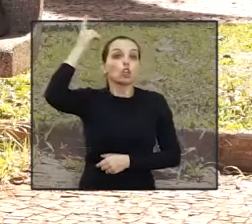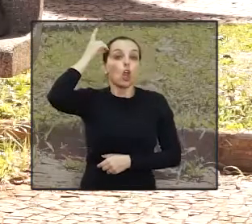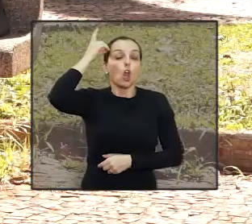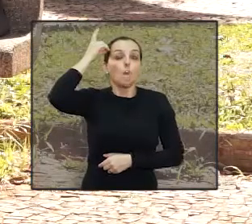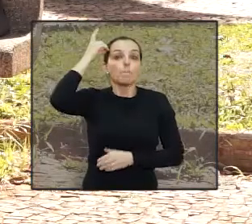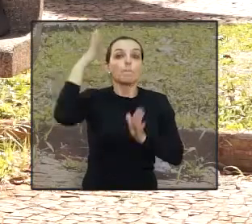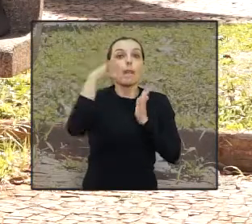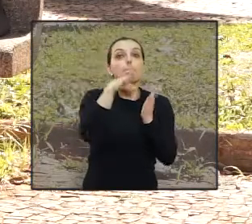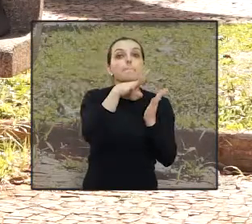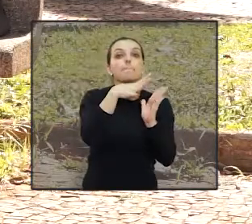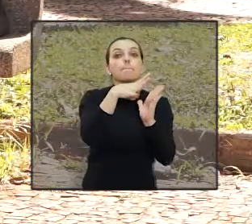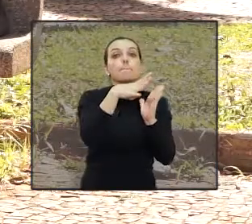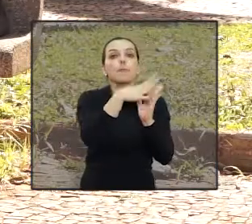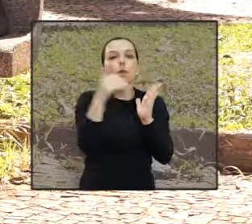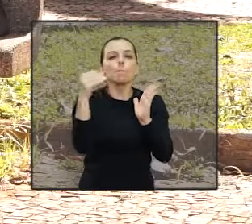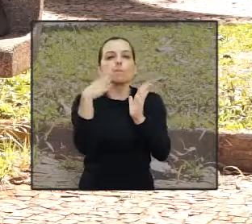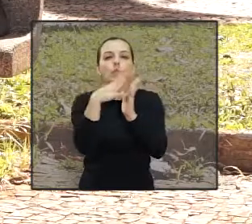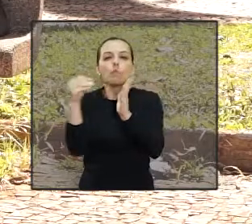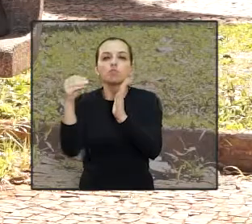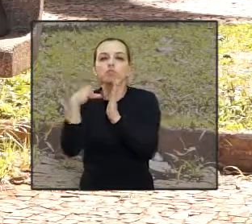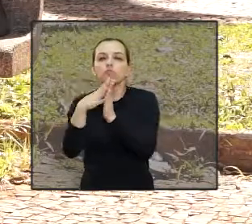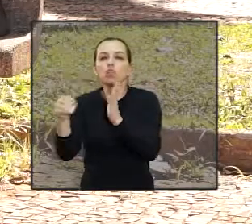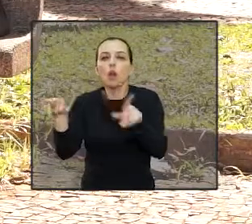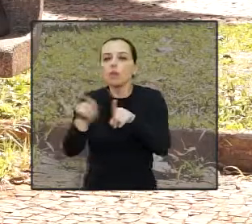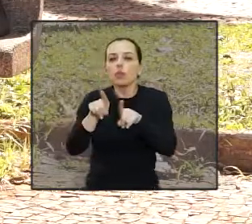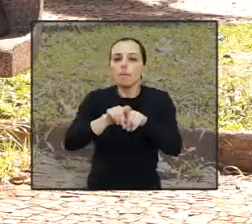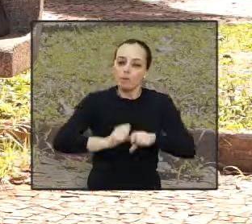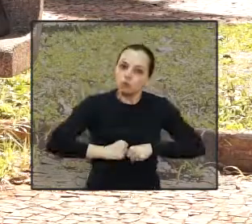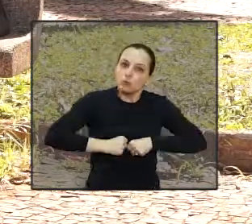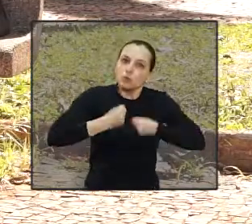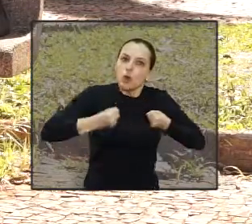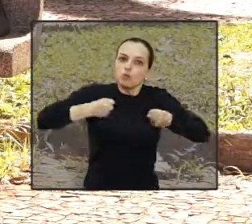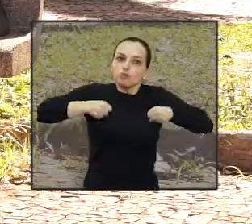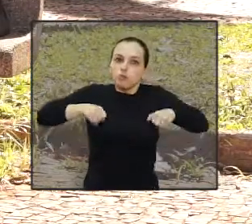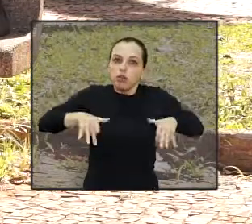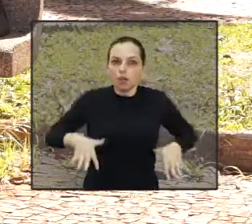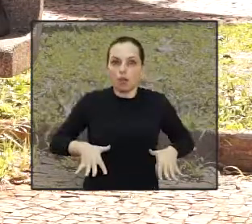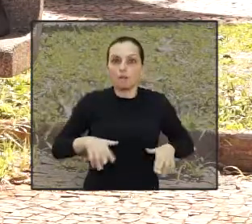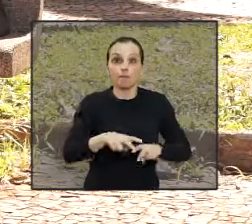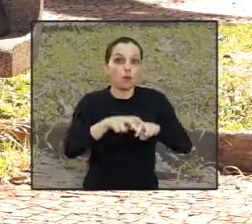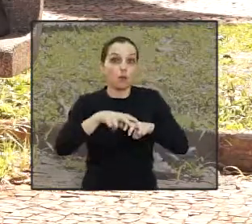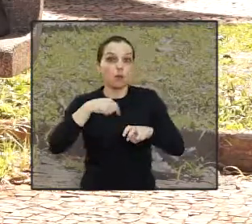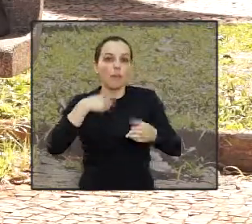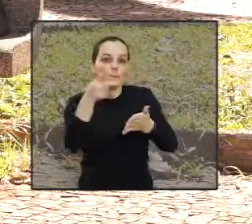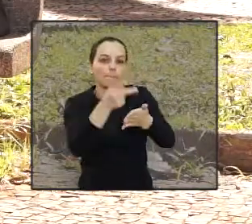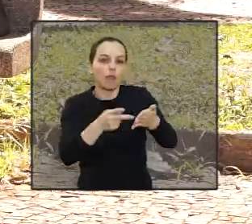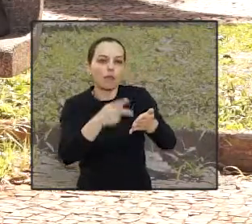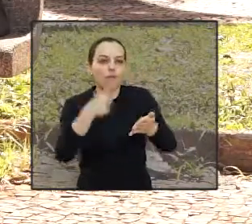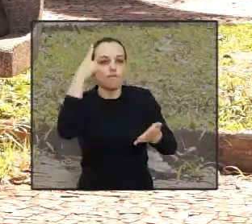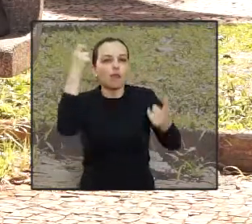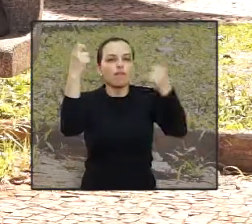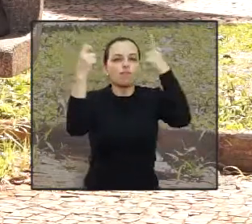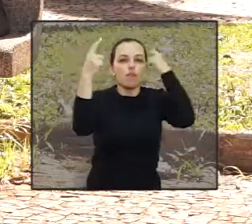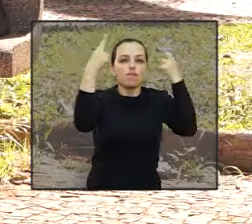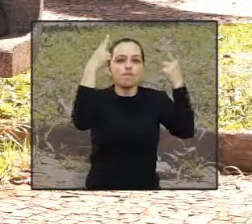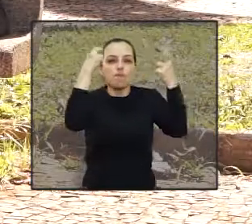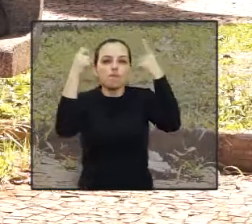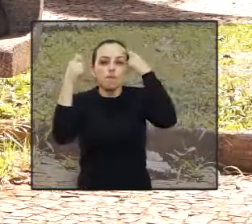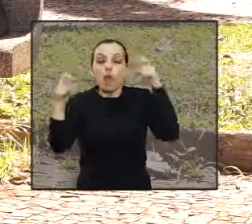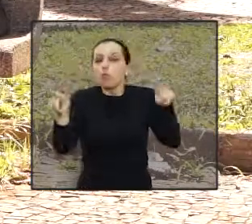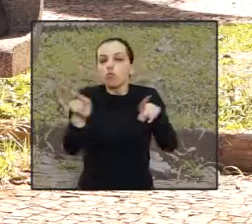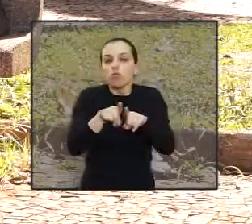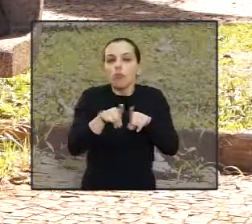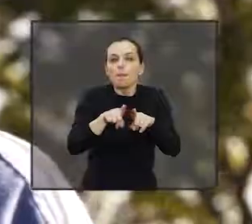ser inspiração, e gosto de ter inspiração, e gosto da transpiração. E literalmente a transpiração para mim é um motivo de uma poesia